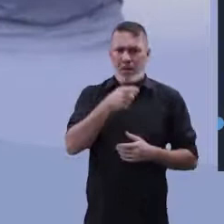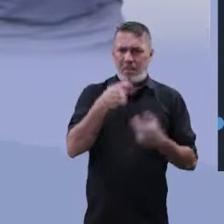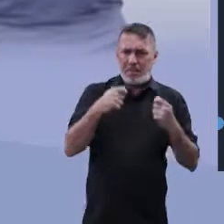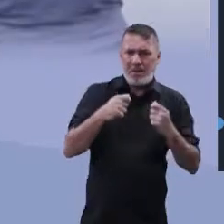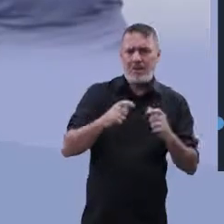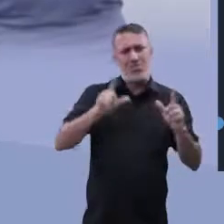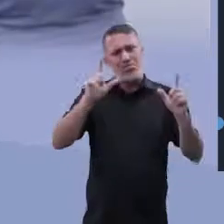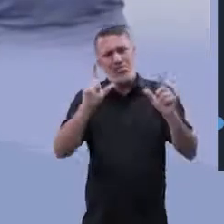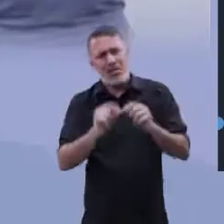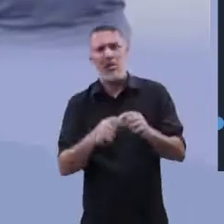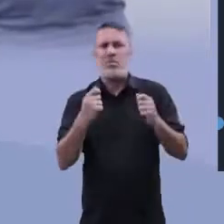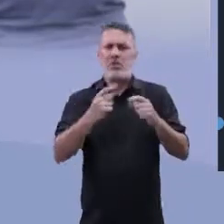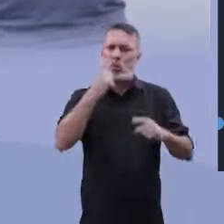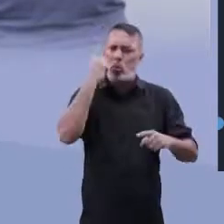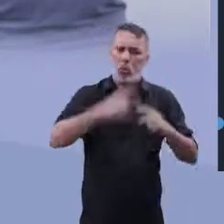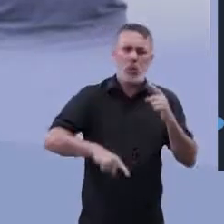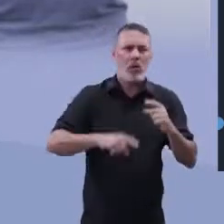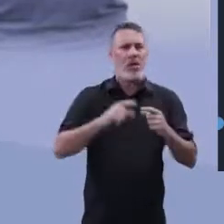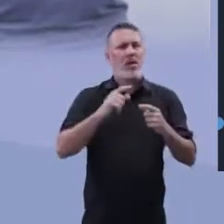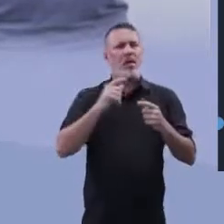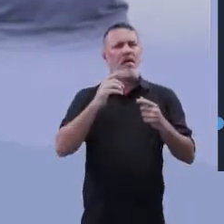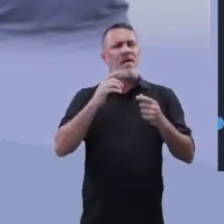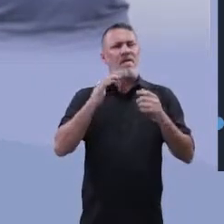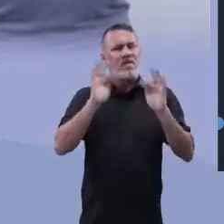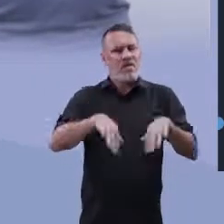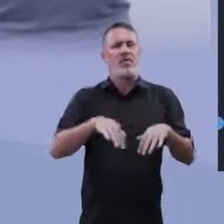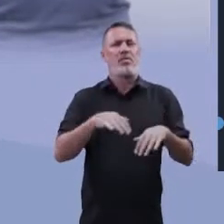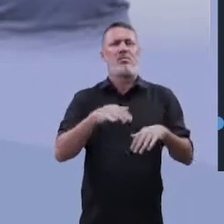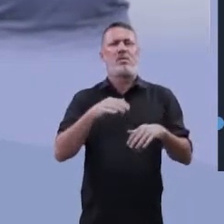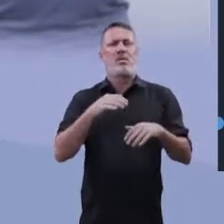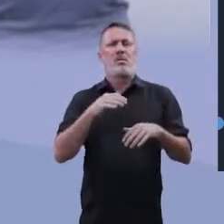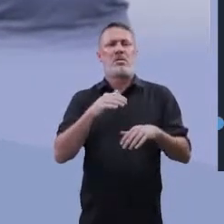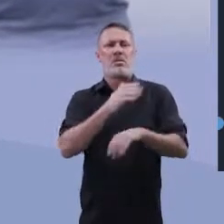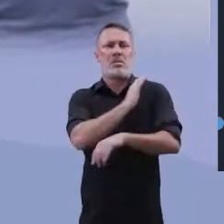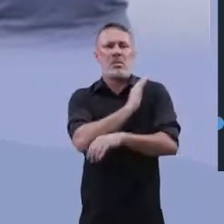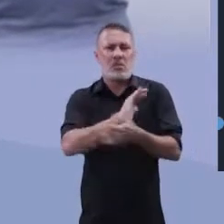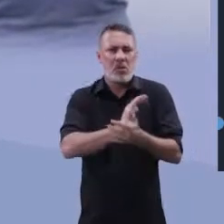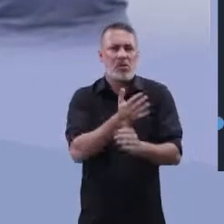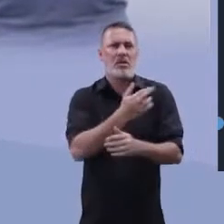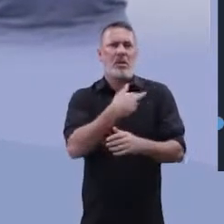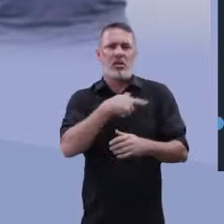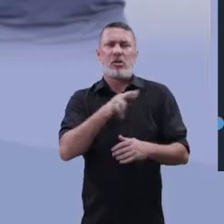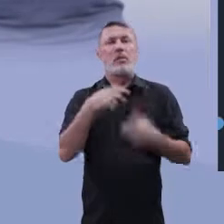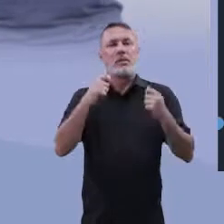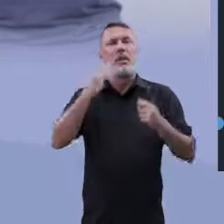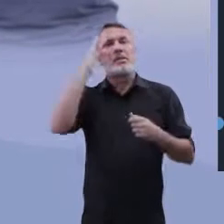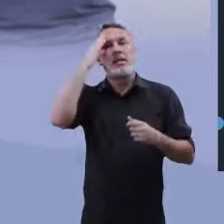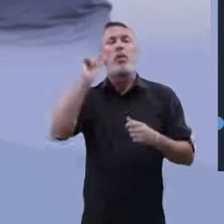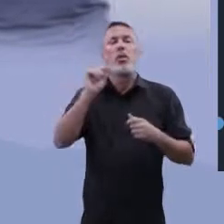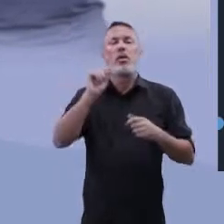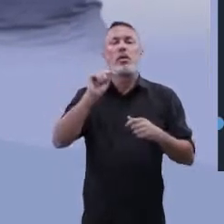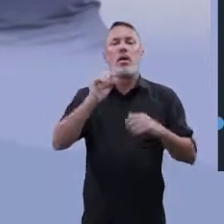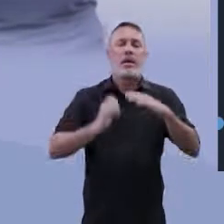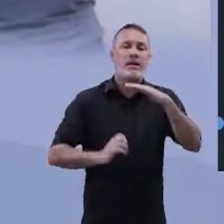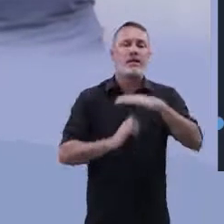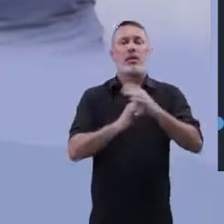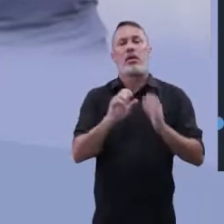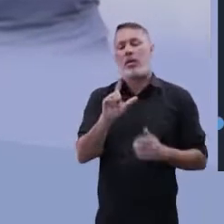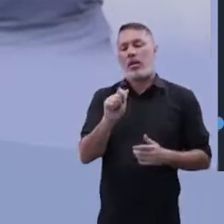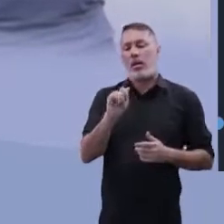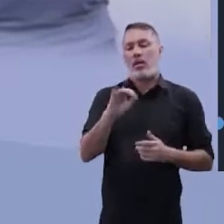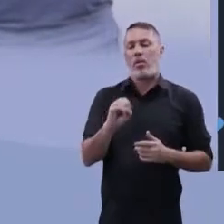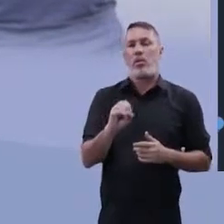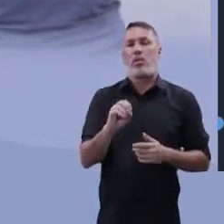para coibir, para acabar com a intolerância religiosa, nós precisamos entender que o Estado é laico. Ou seja, eu